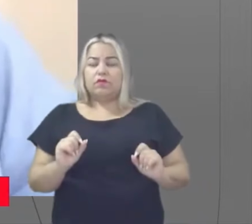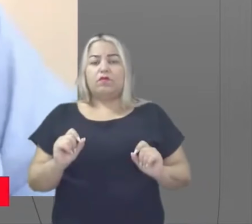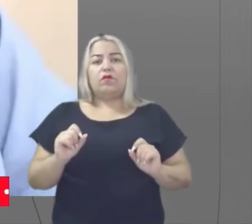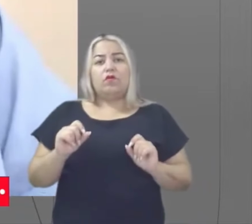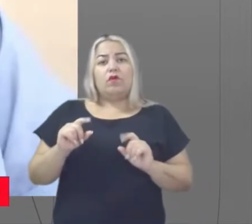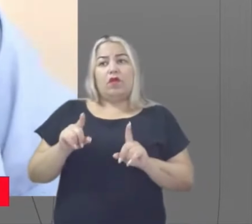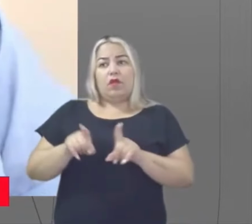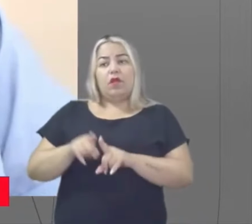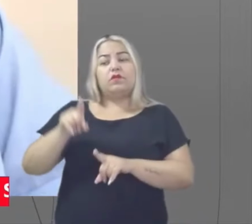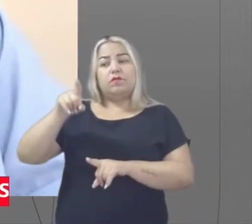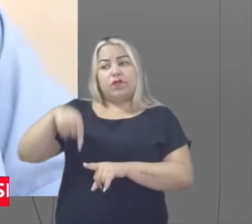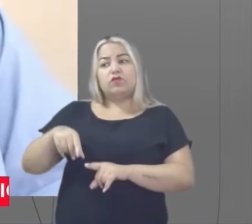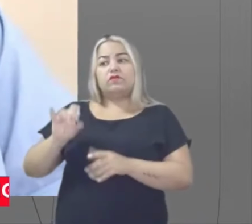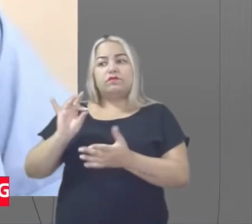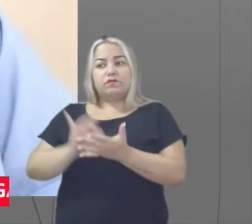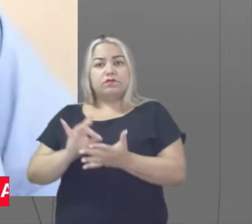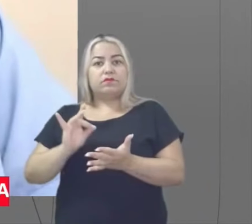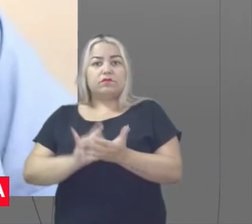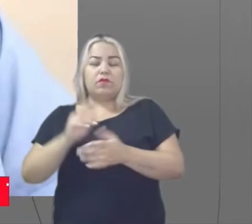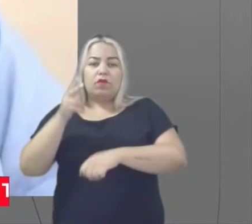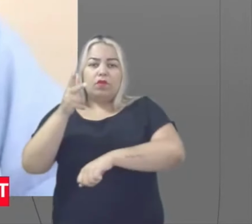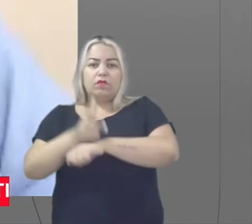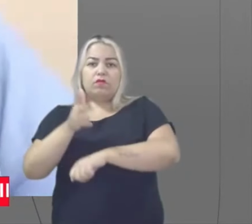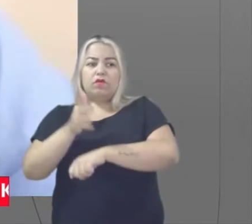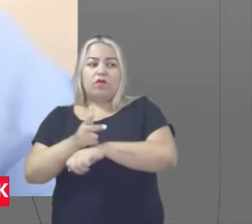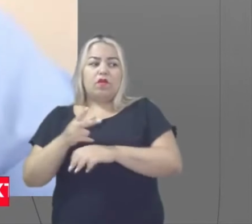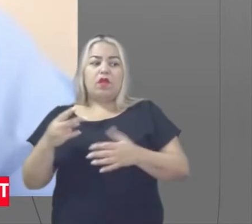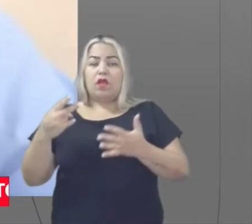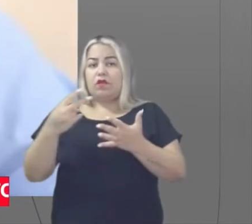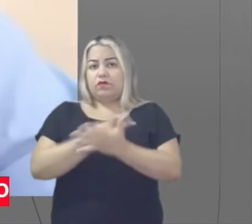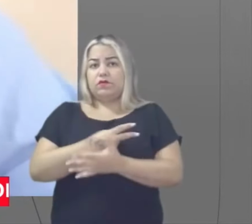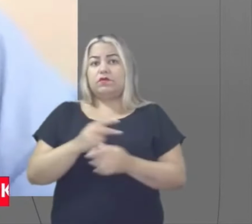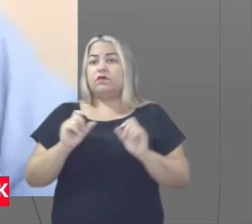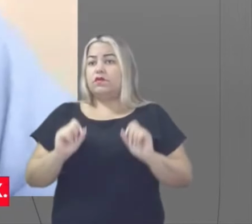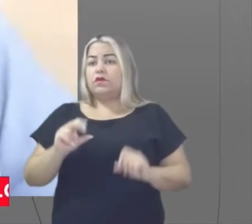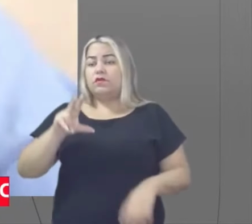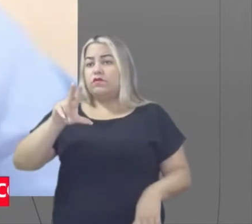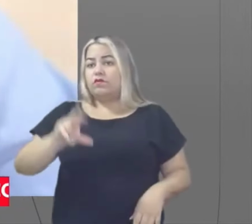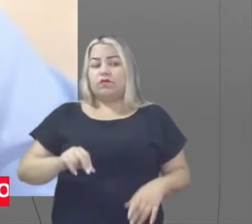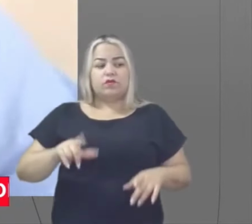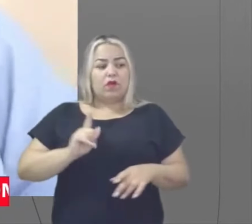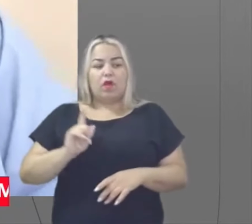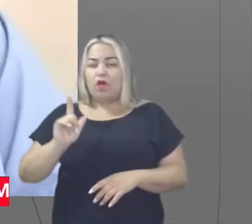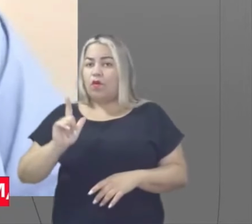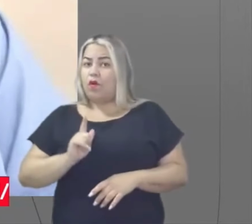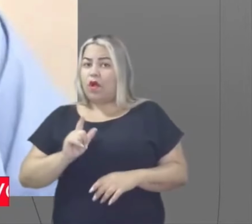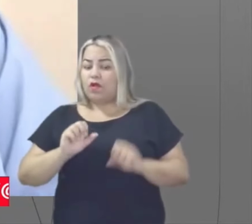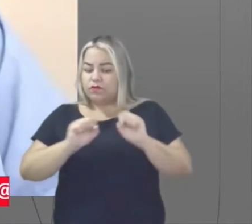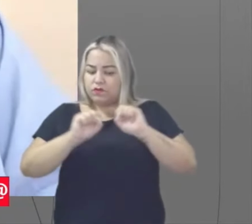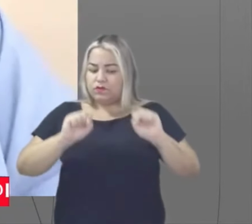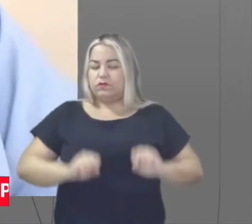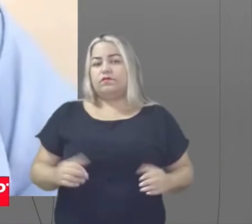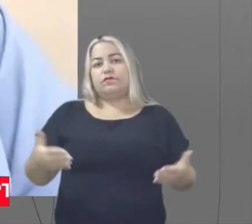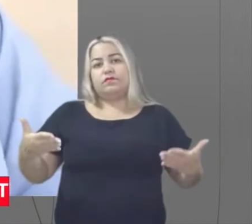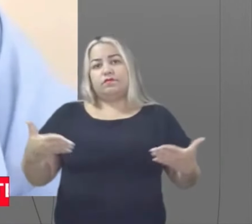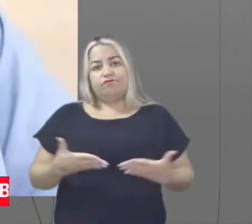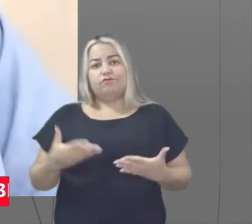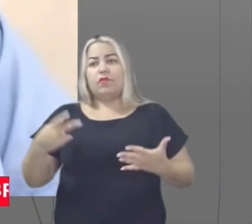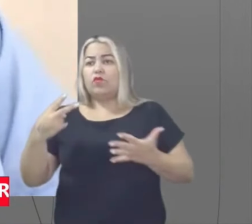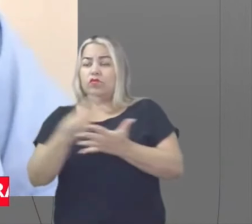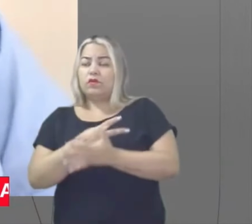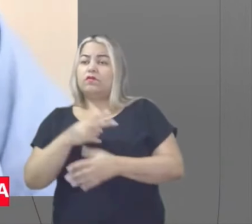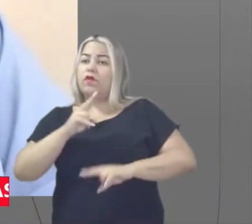contemplar de fato a gravação da ocorrência e não for ter prejuízo em relação ao sistema que hoje funciona. E a